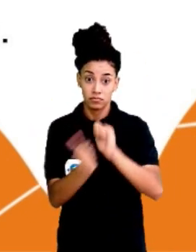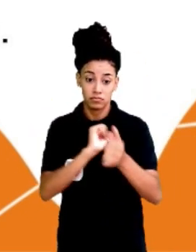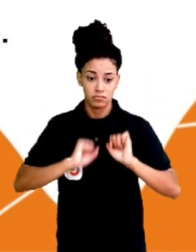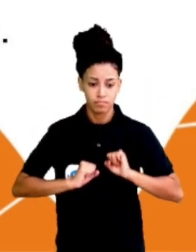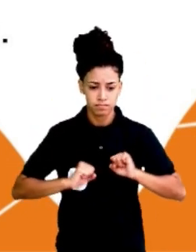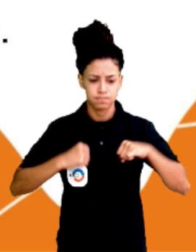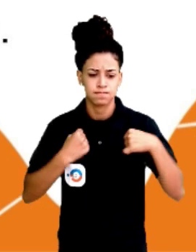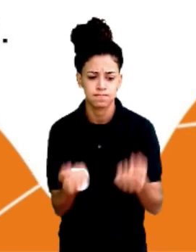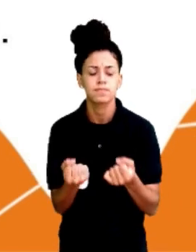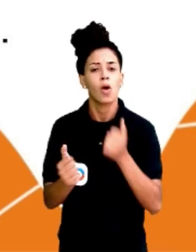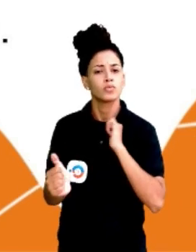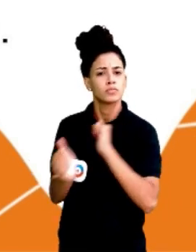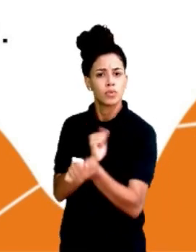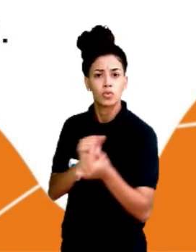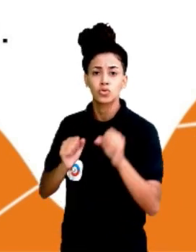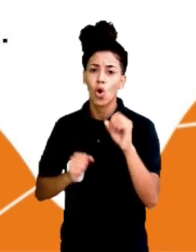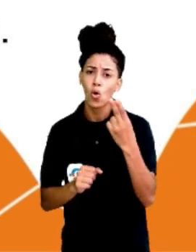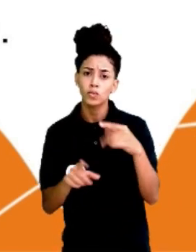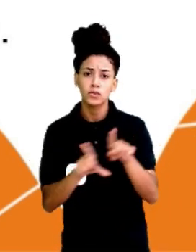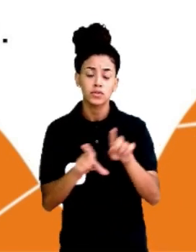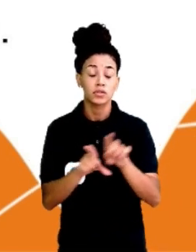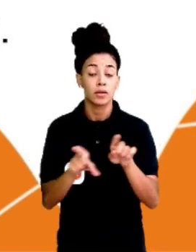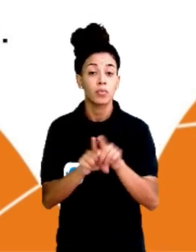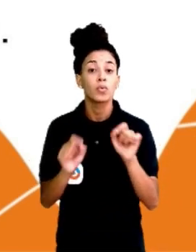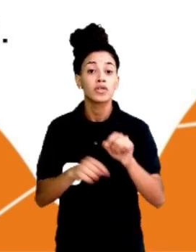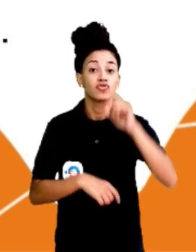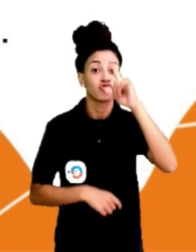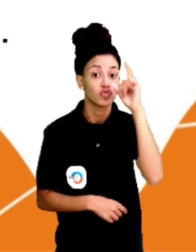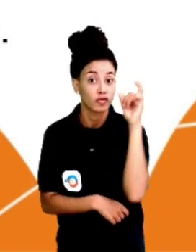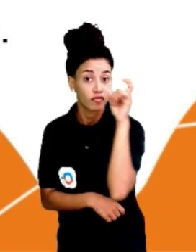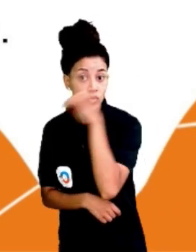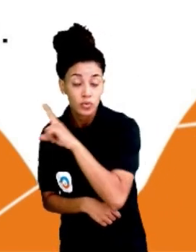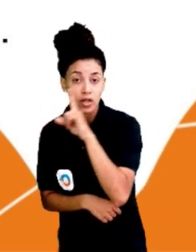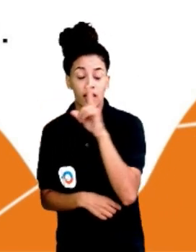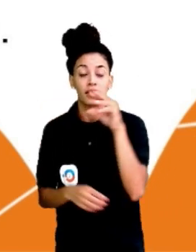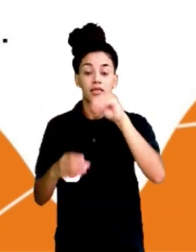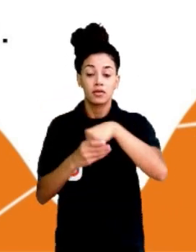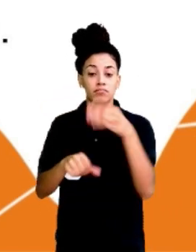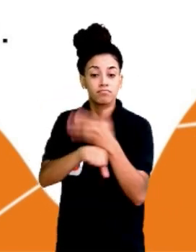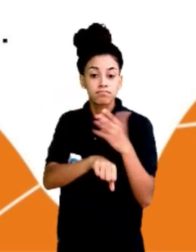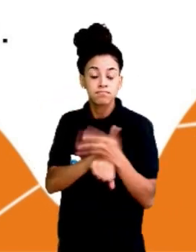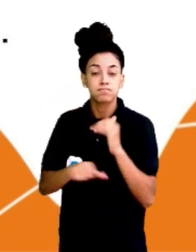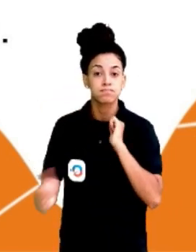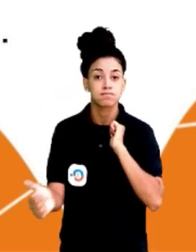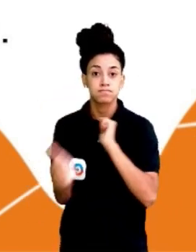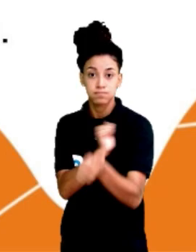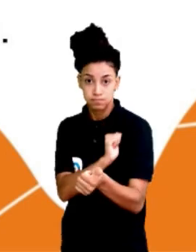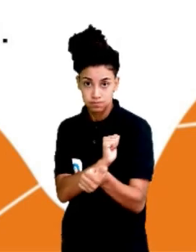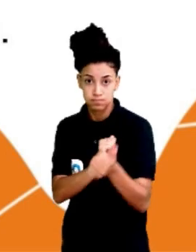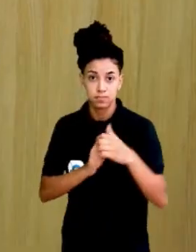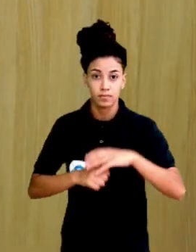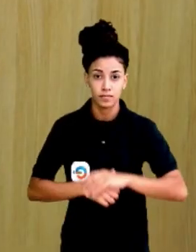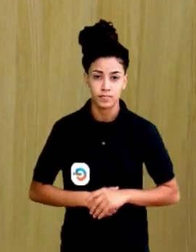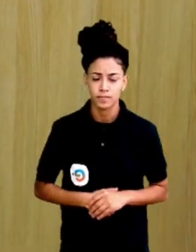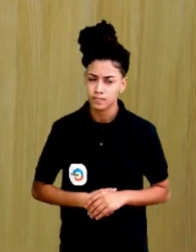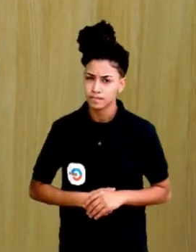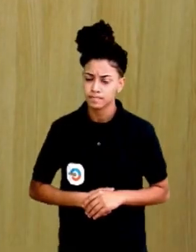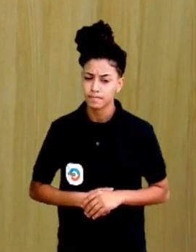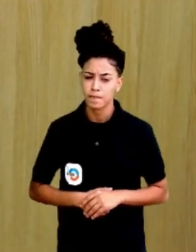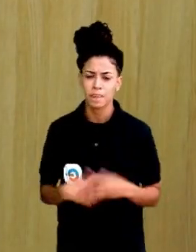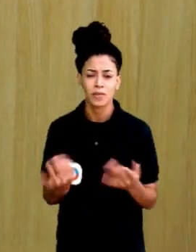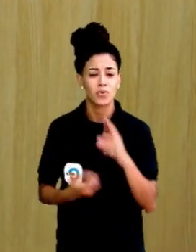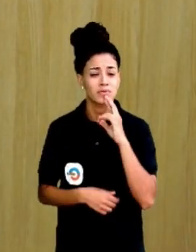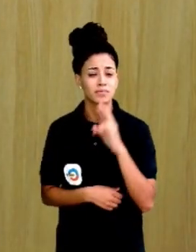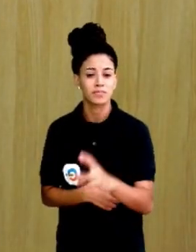inverno ou as dificuldades na prática de de esporte de car Car elitista então gente essa